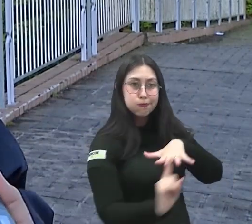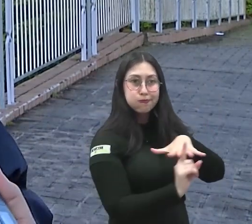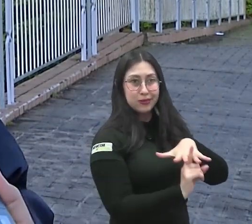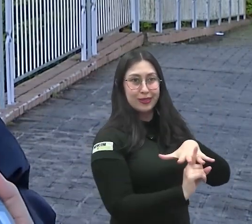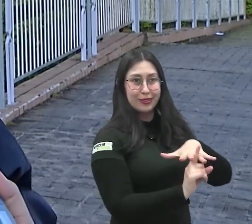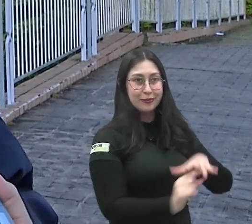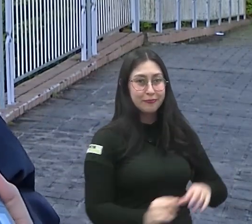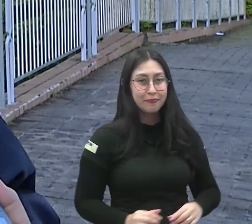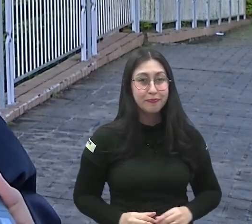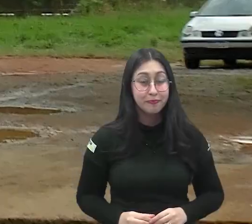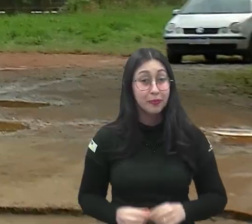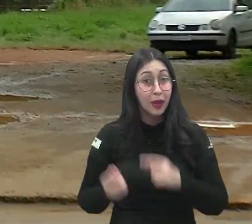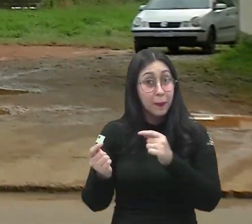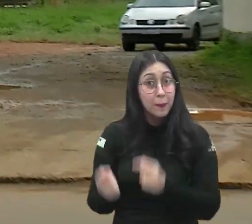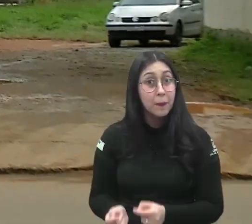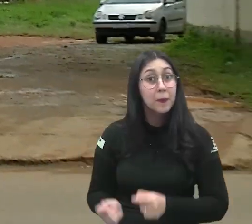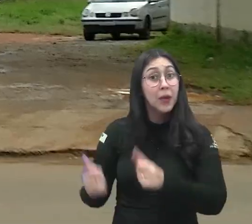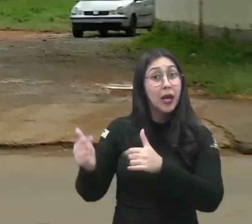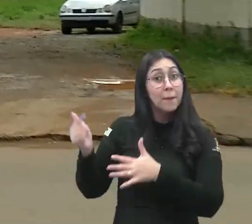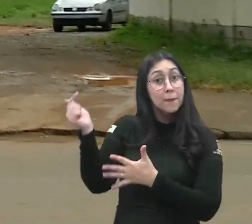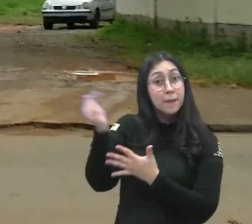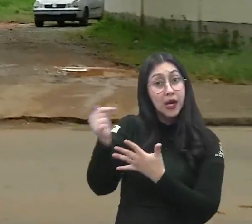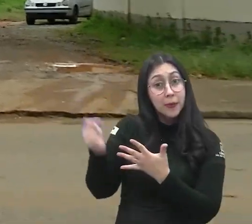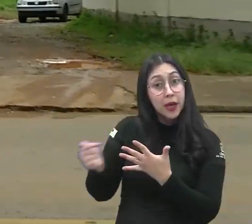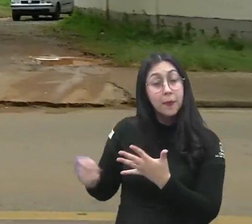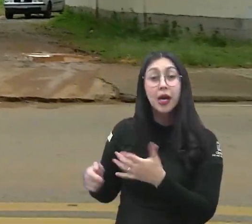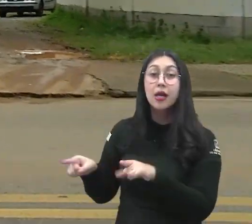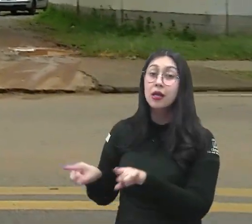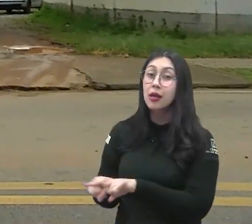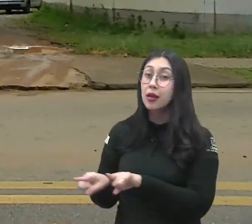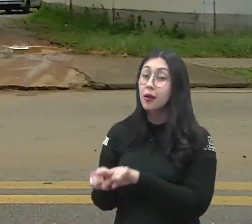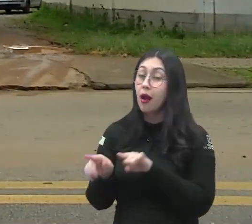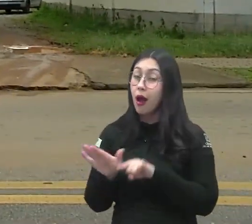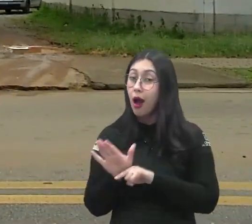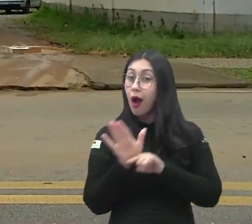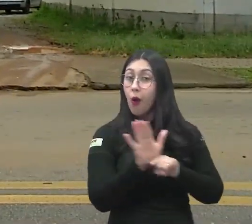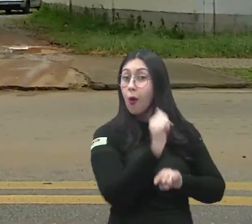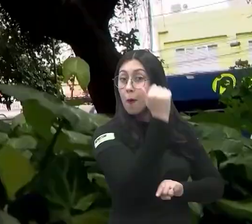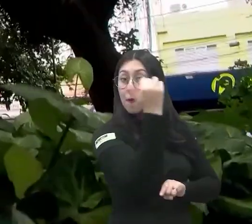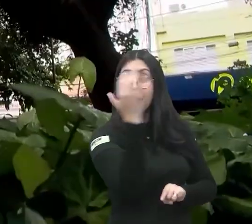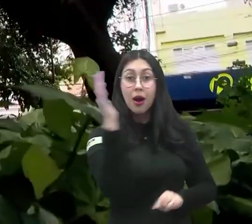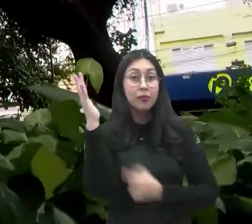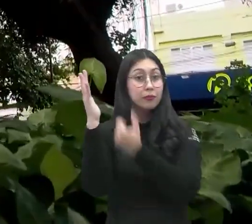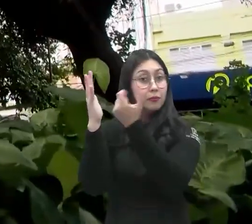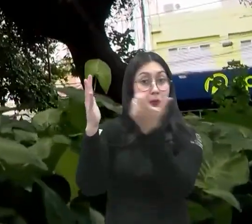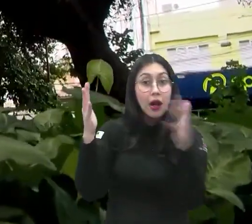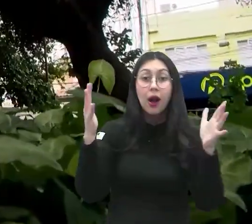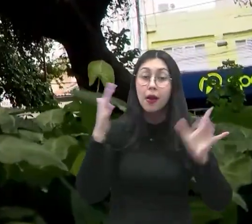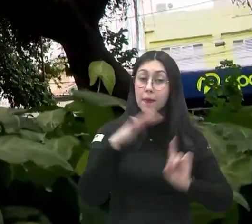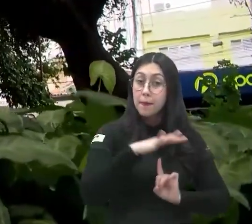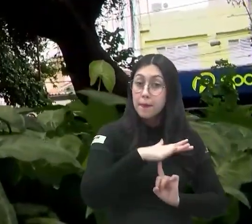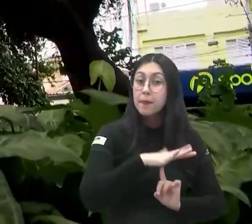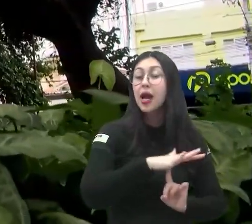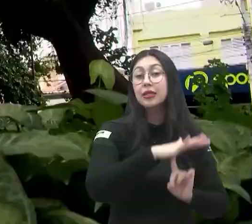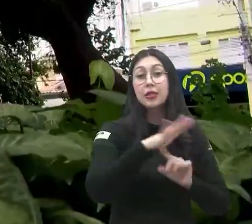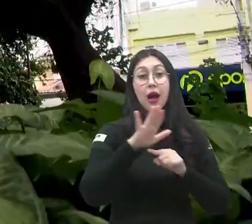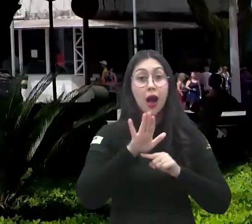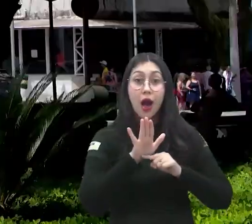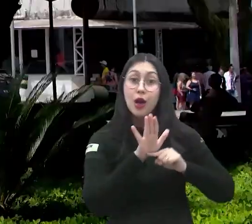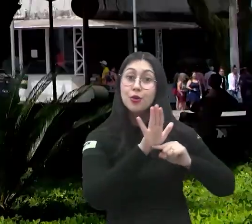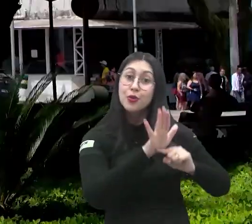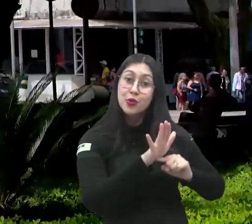para usar esse espaço. Os benefícios também se refletem no meio ambiente. Praças e áreas